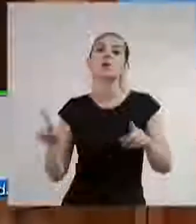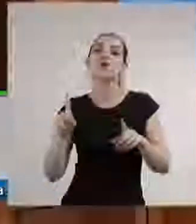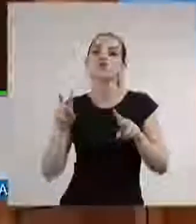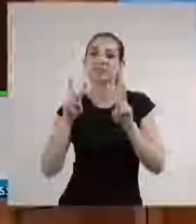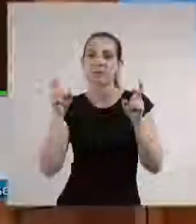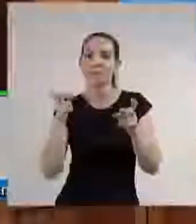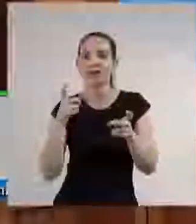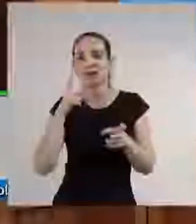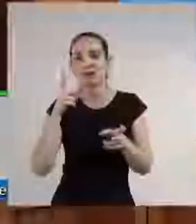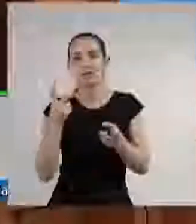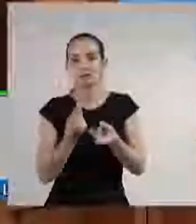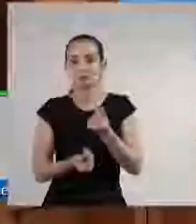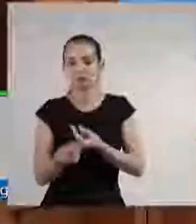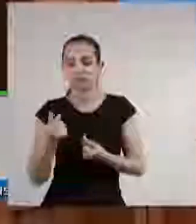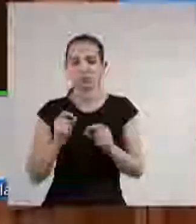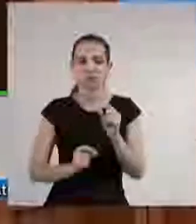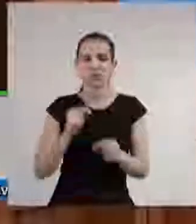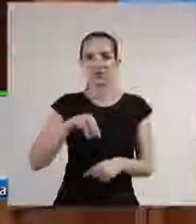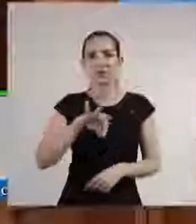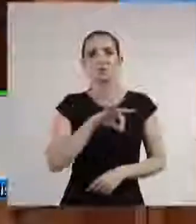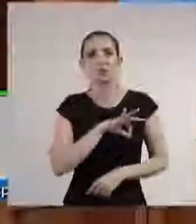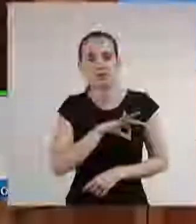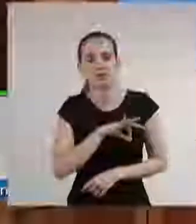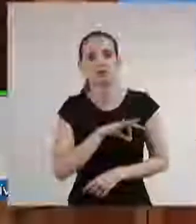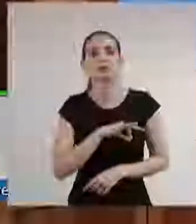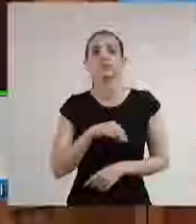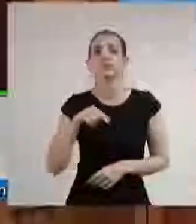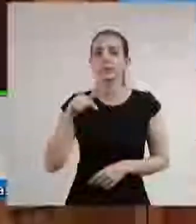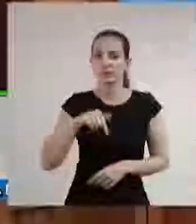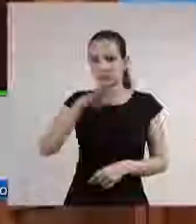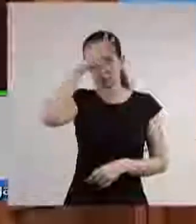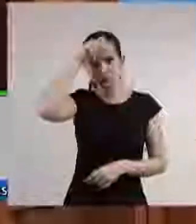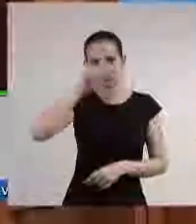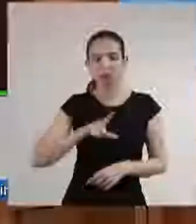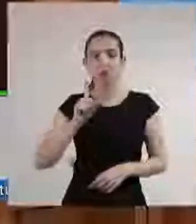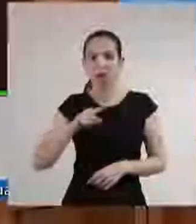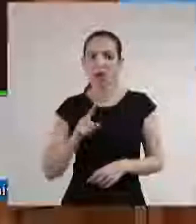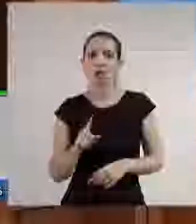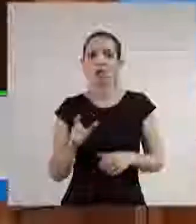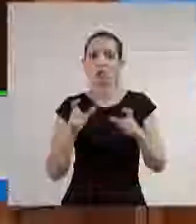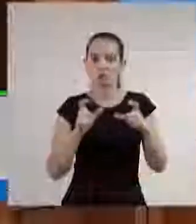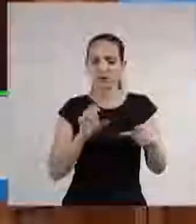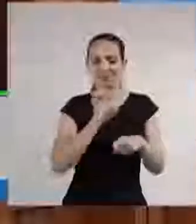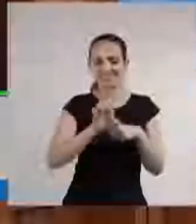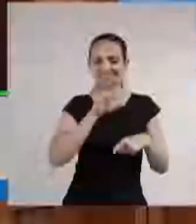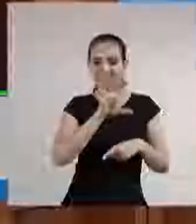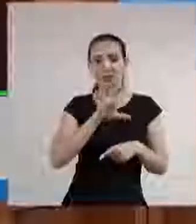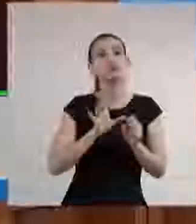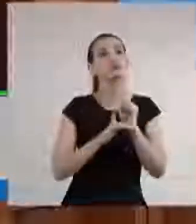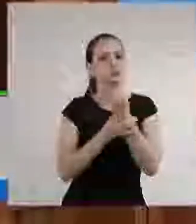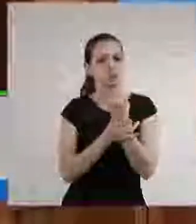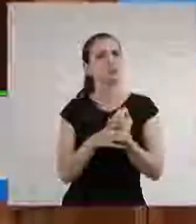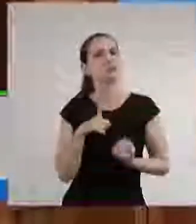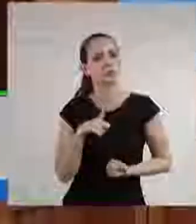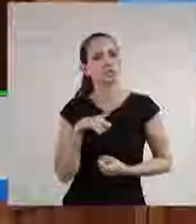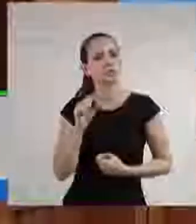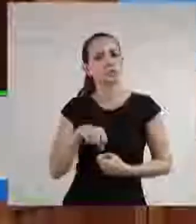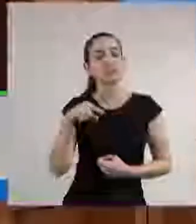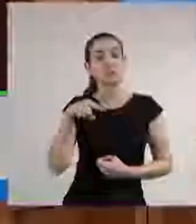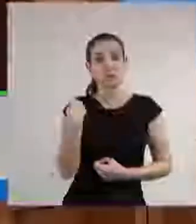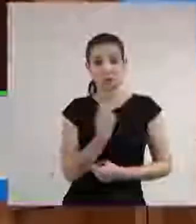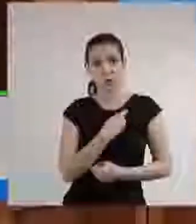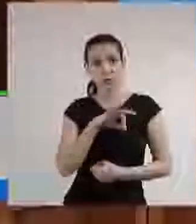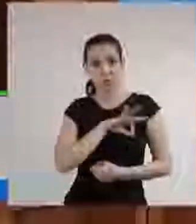nossa polícia, o nosso estado foi considerado um dos mais seguros do país, e a nossa polícia uma das